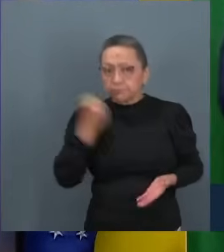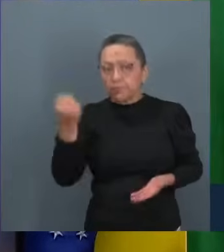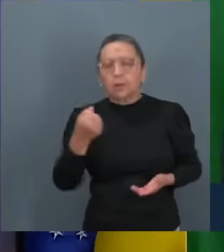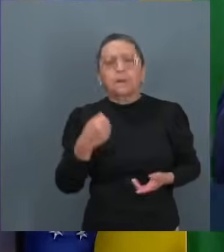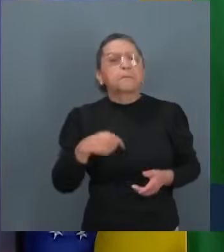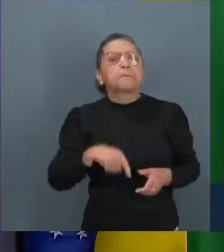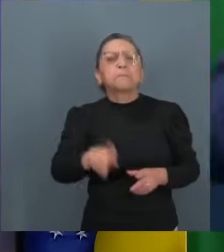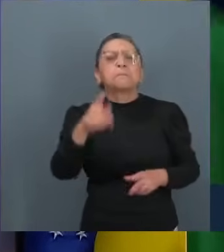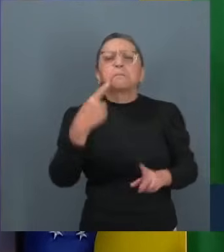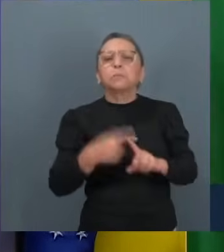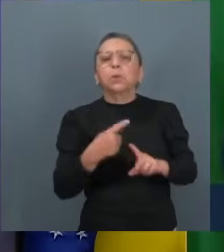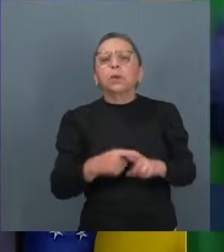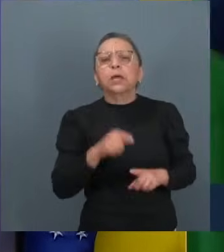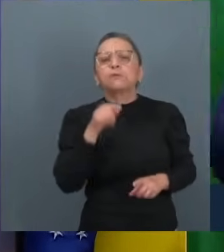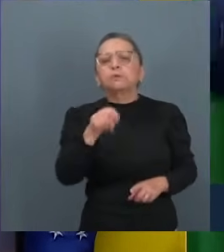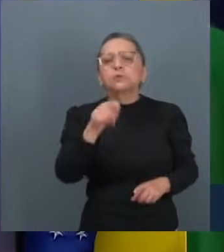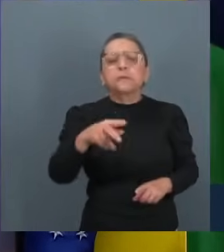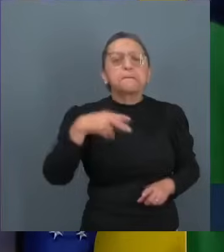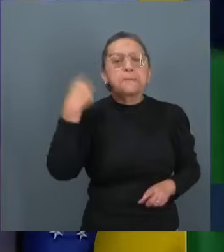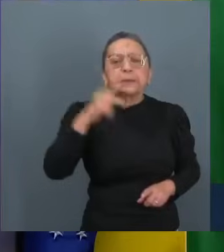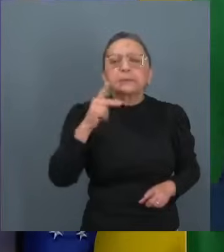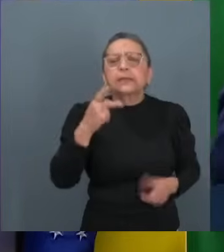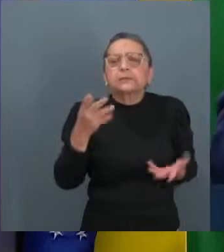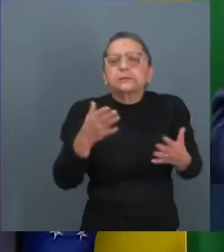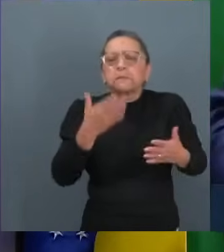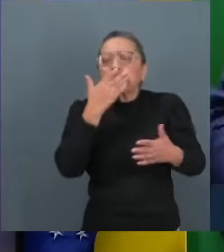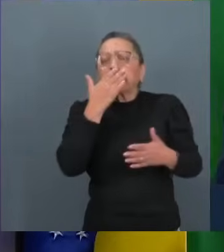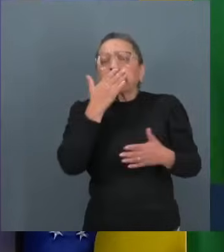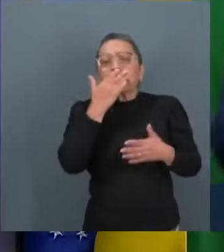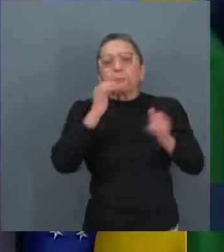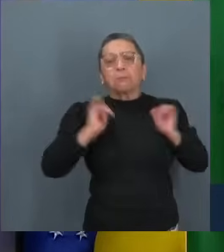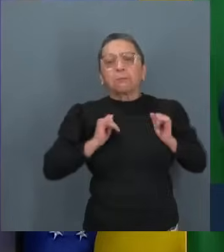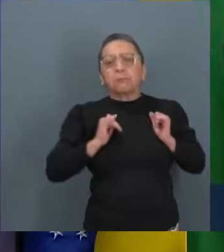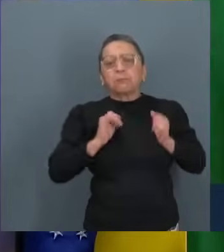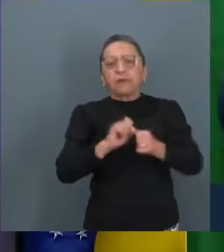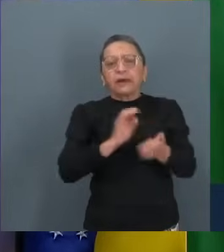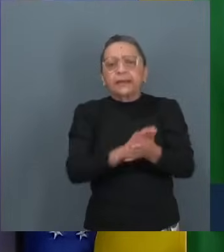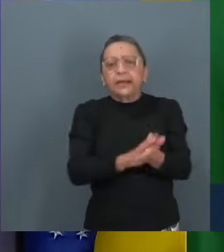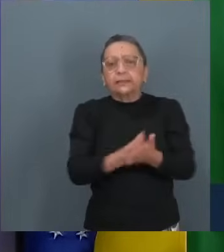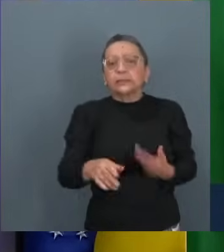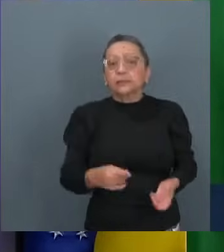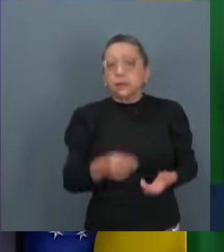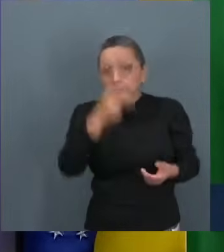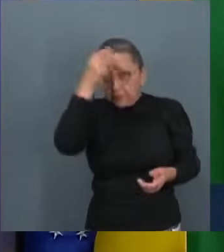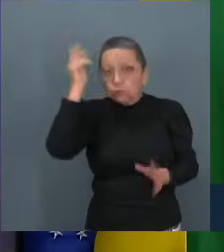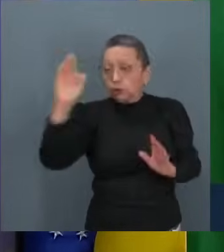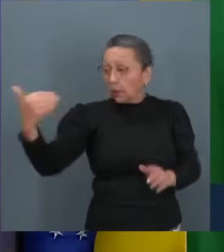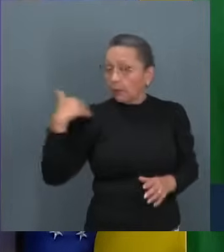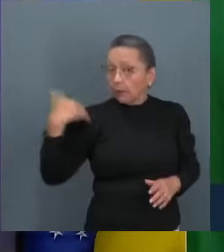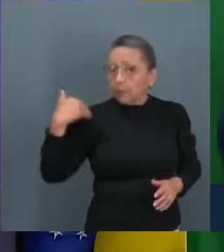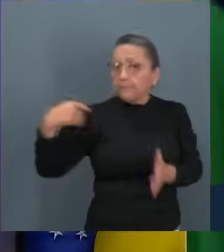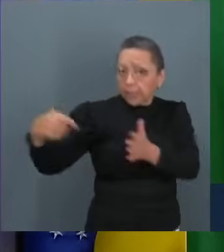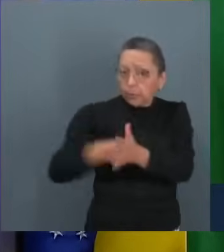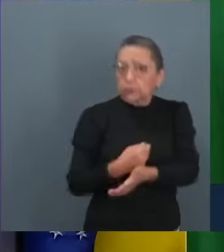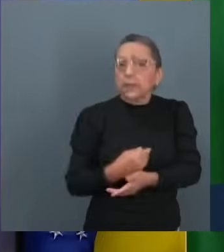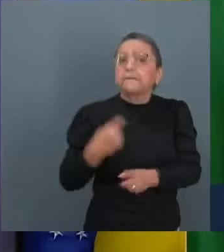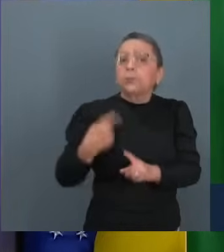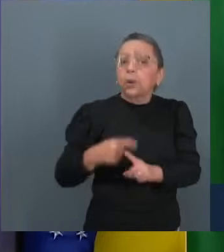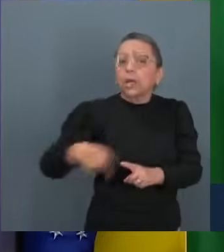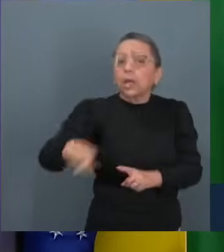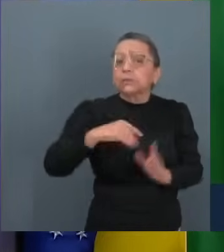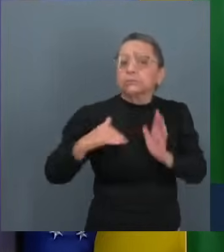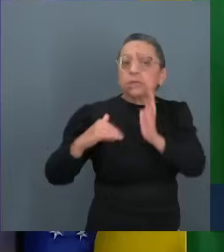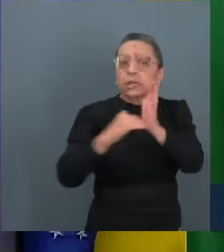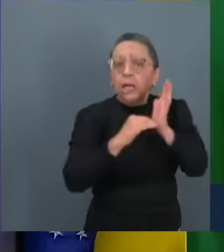vocês, parlamentares, deixaram isso acontecer? Me perguntam isso já. Por que